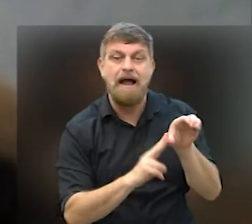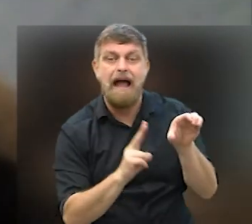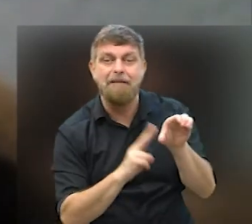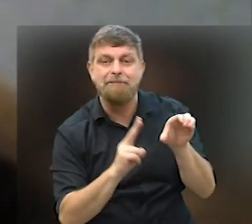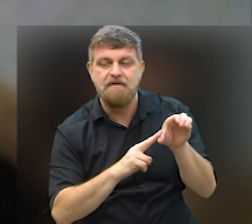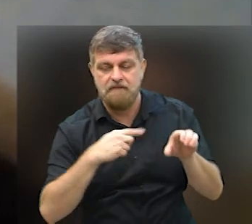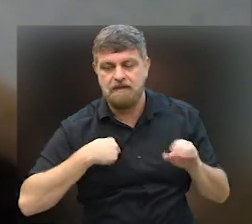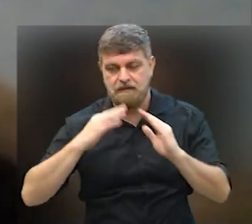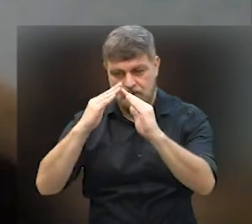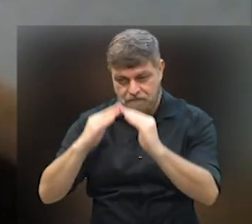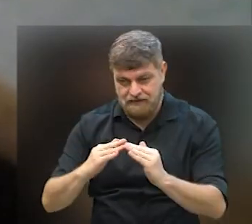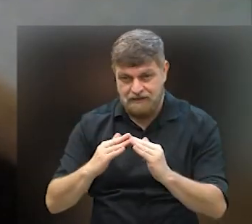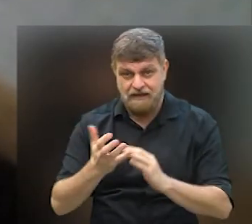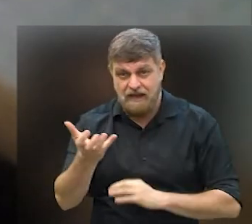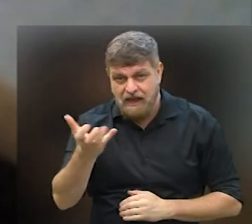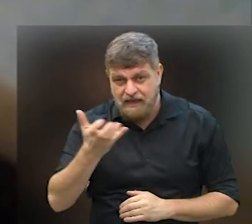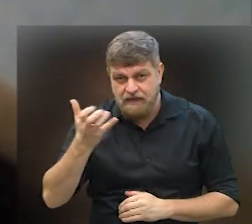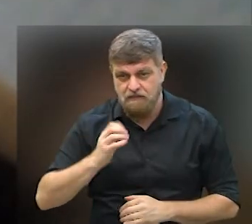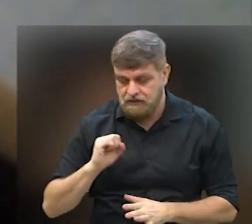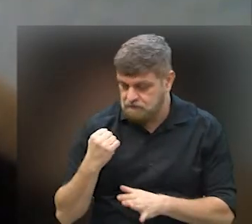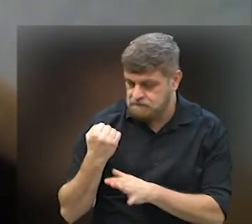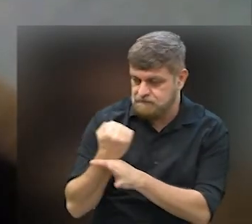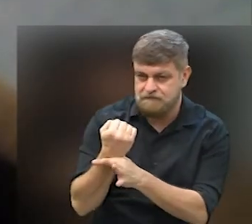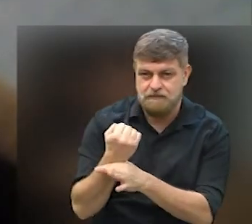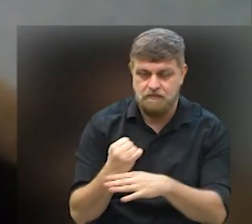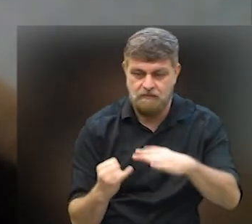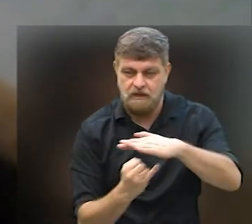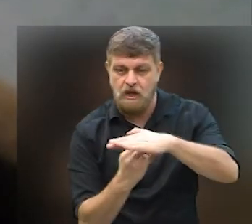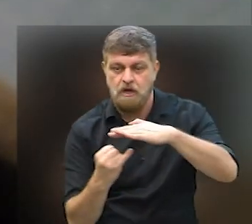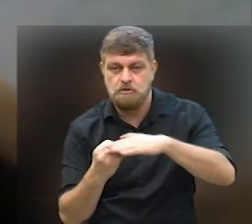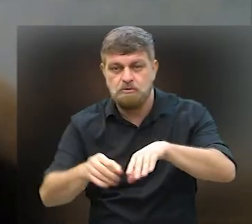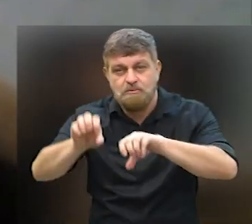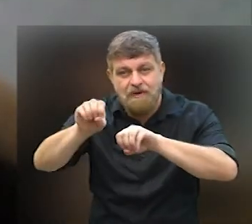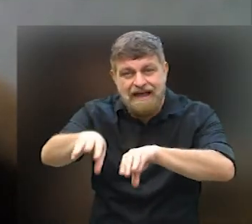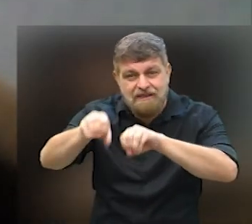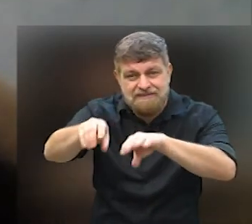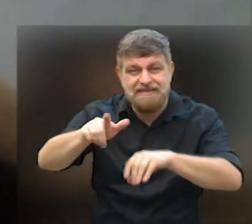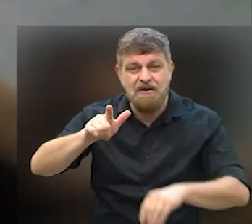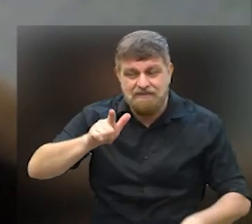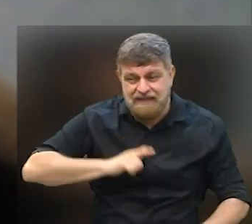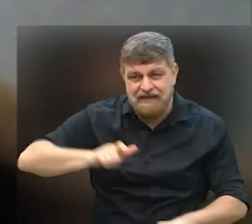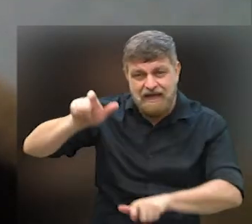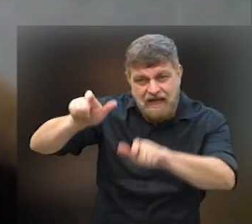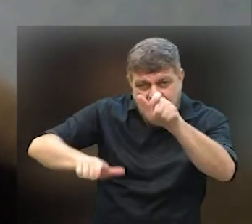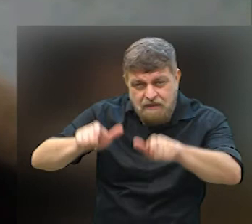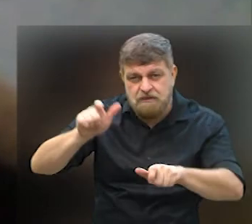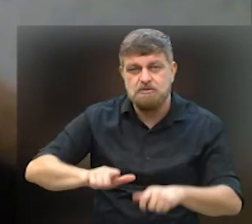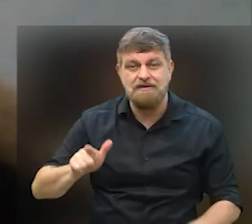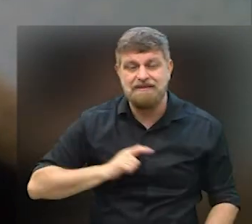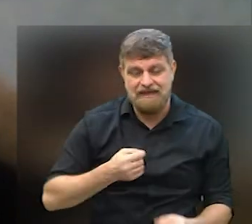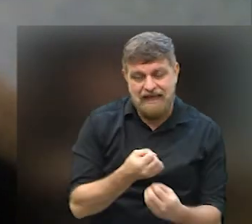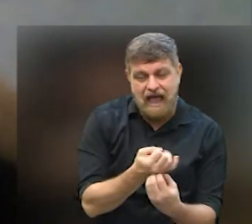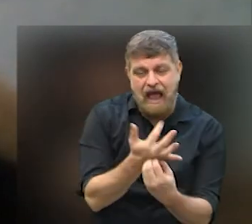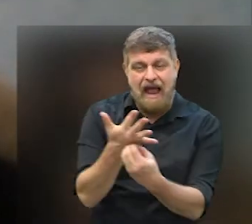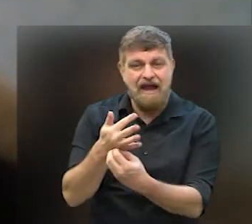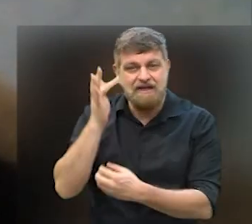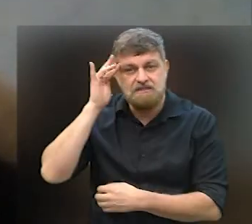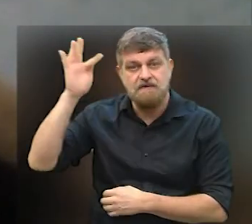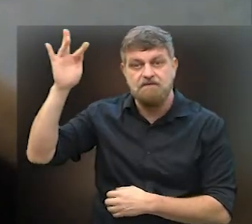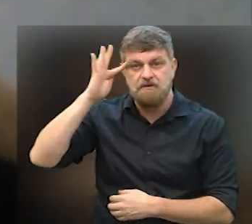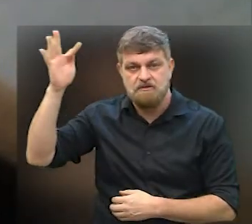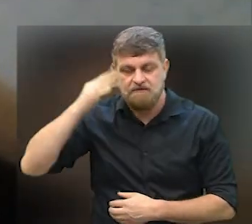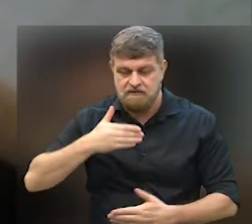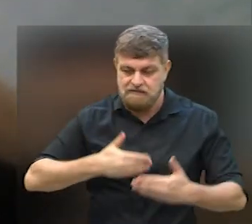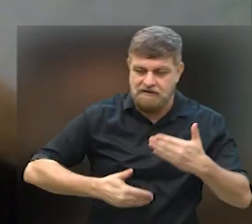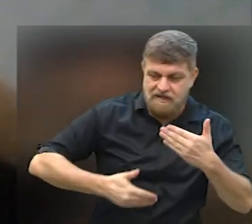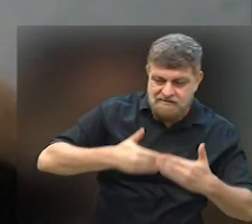Eu quero muito verificar e garantir que o Instituto Educacional esteja aqui na região, em que as pessoas tenham acesso a artes, a filosofia,